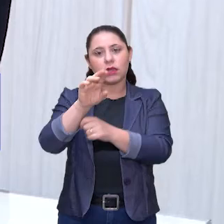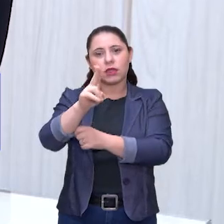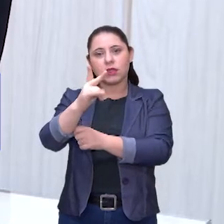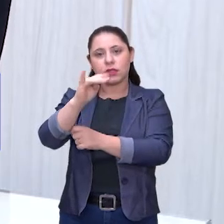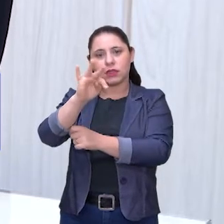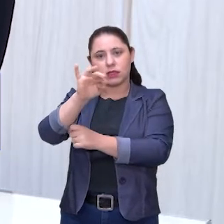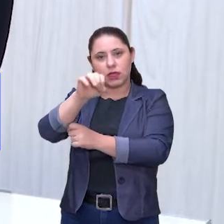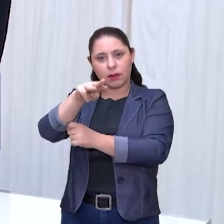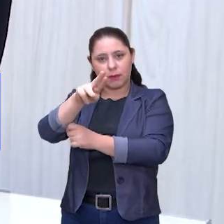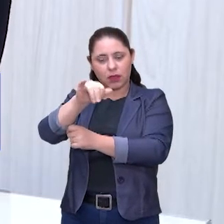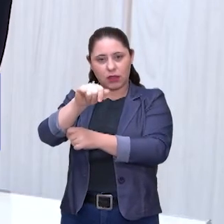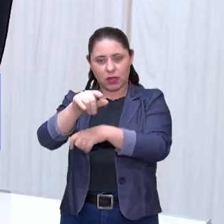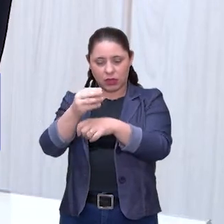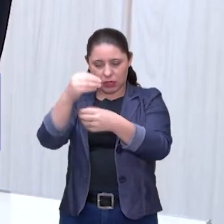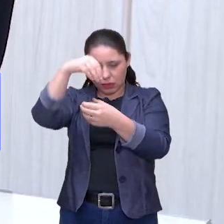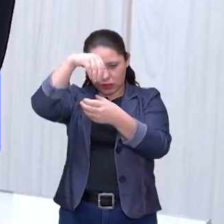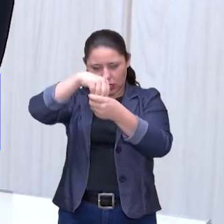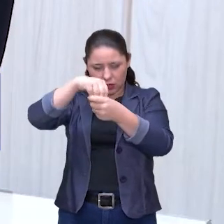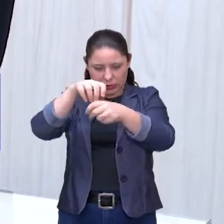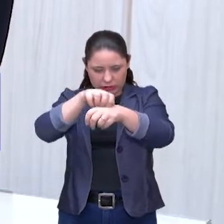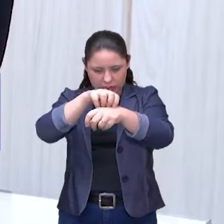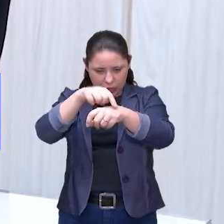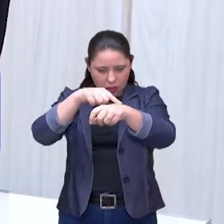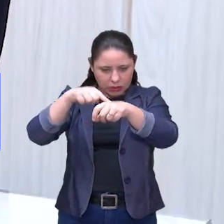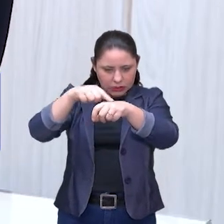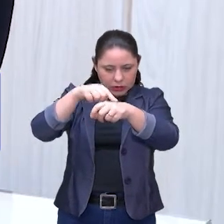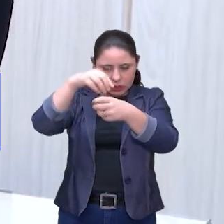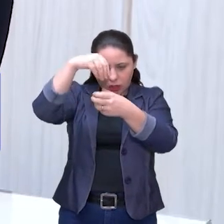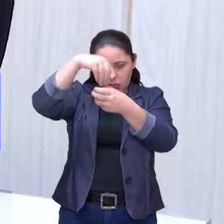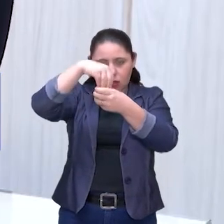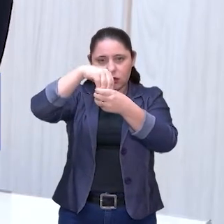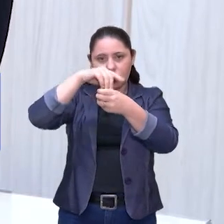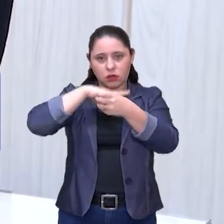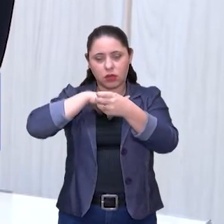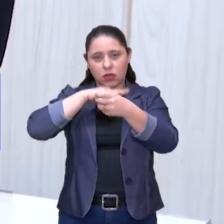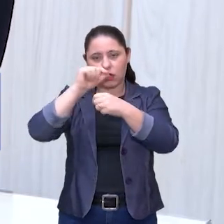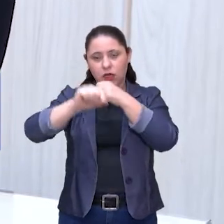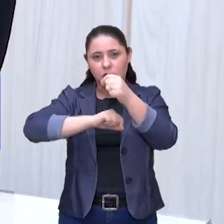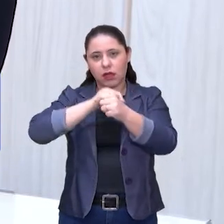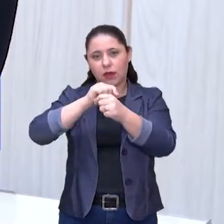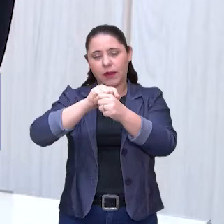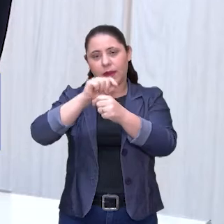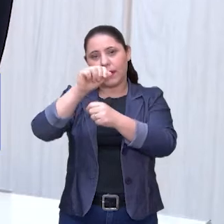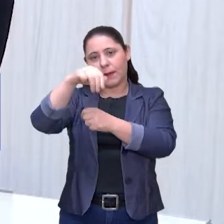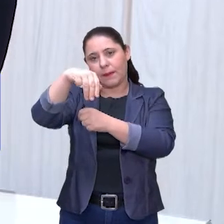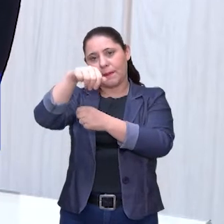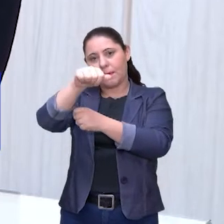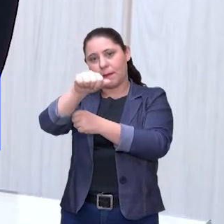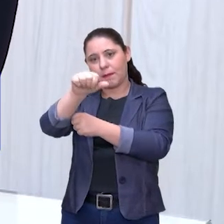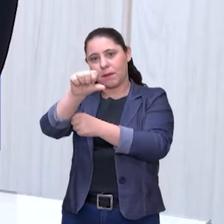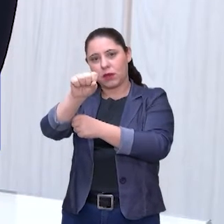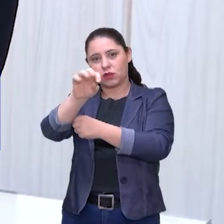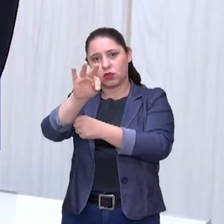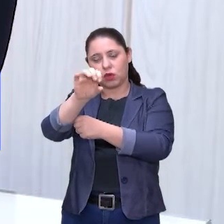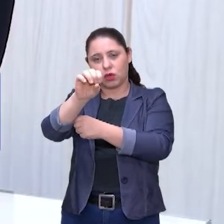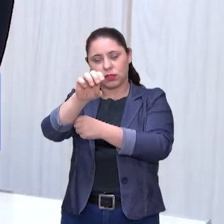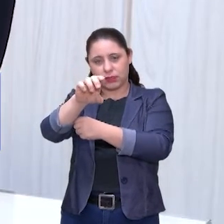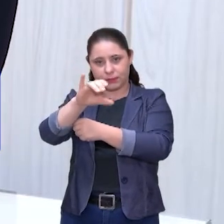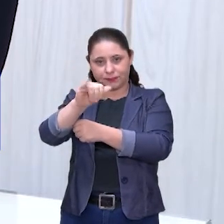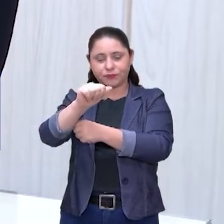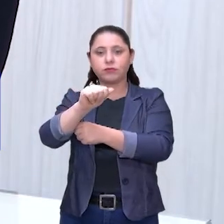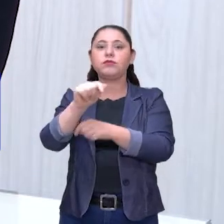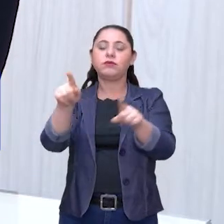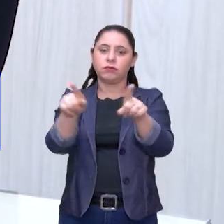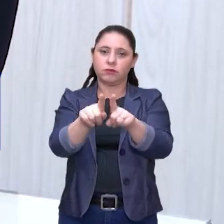uma célula que tem dentro da lesão, né? E na verdade o mastócito, que é a célula,